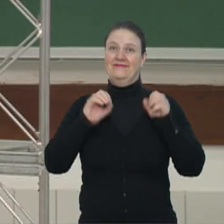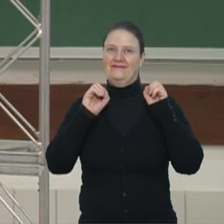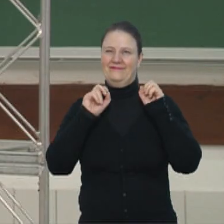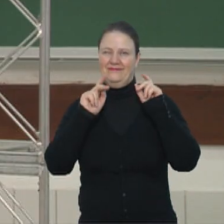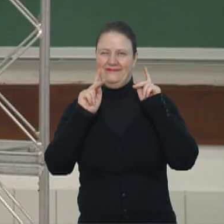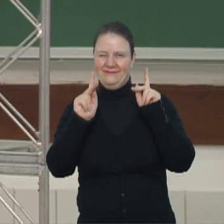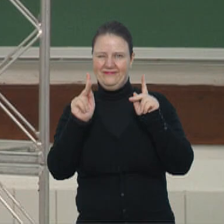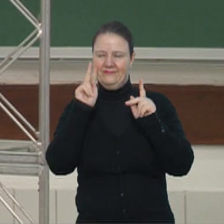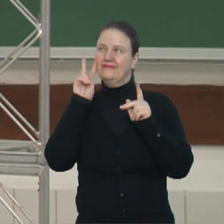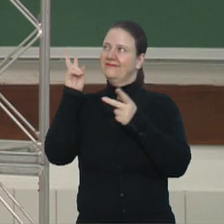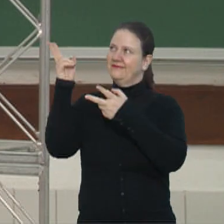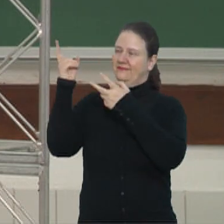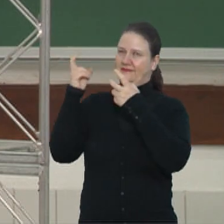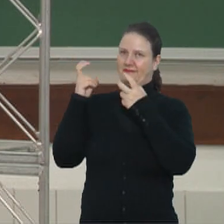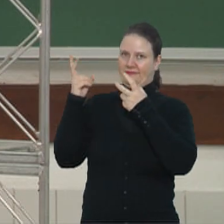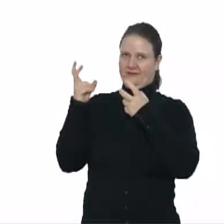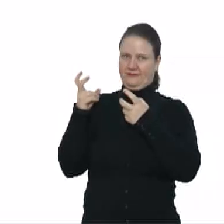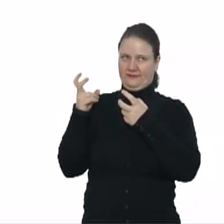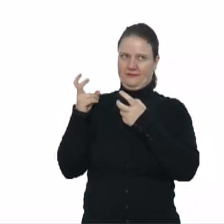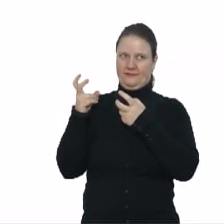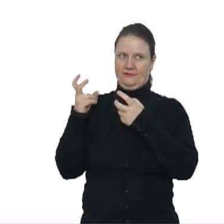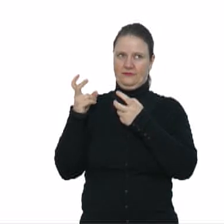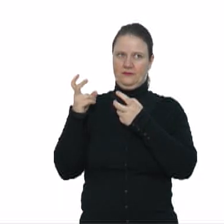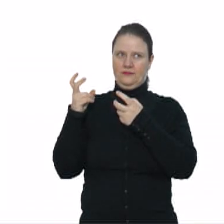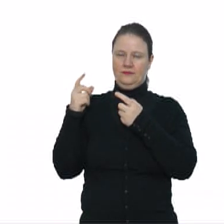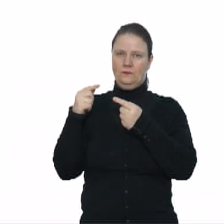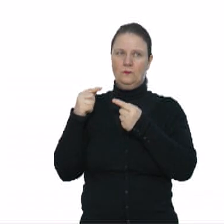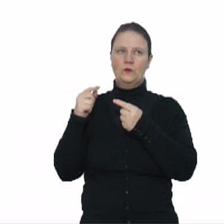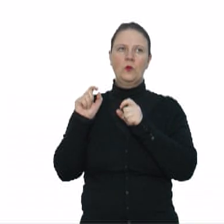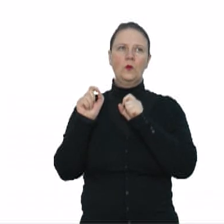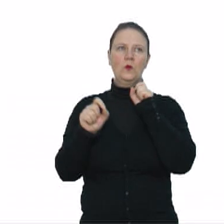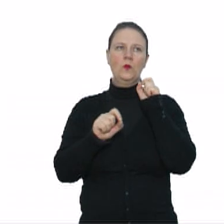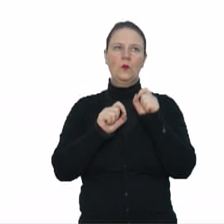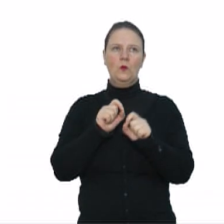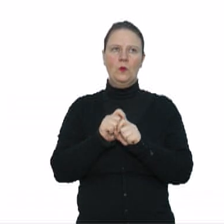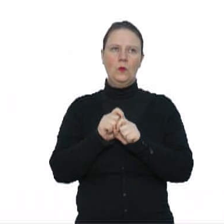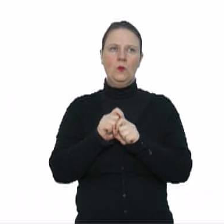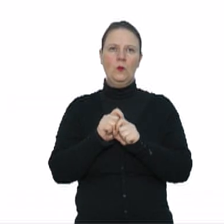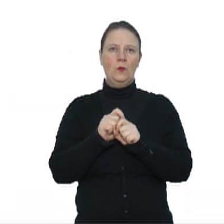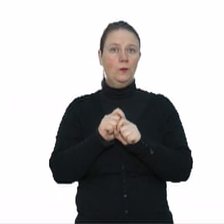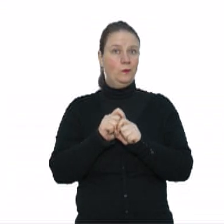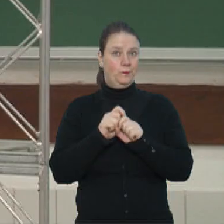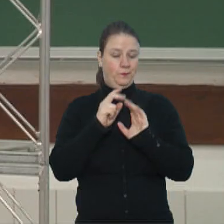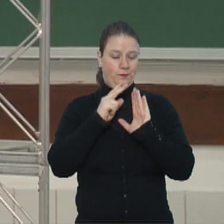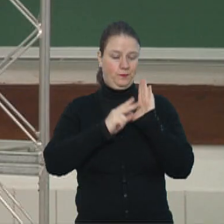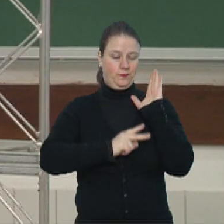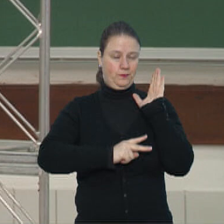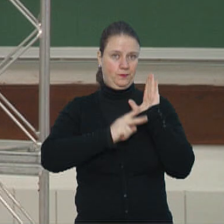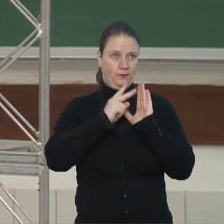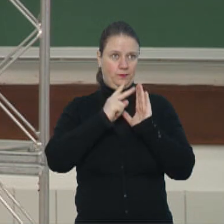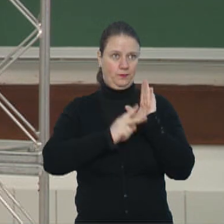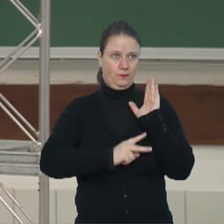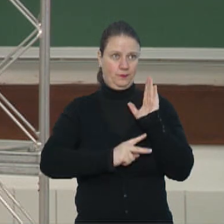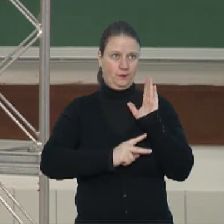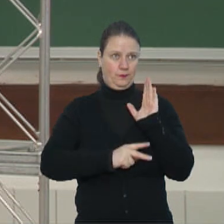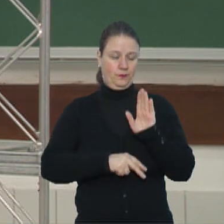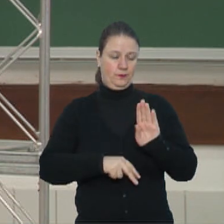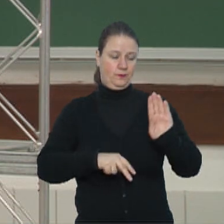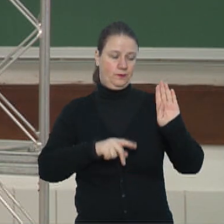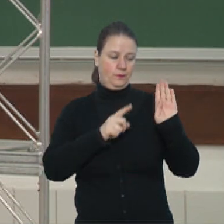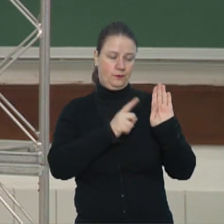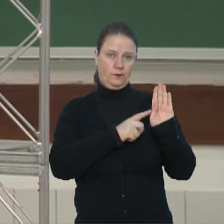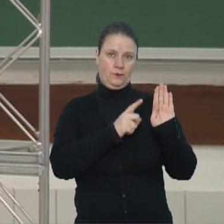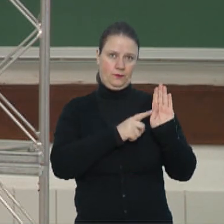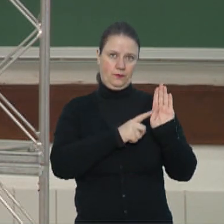Okay, let's check. Encourage the people to decrease the portions of soda. Decrease quer dizer diminuir, né?